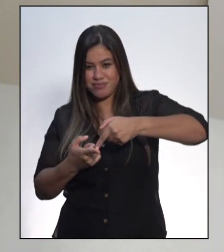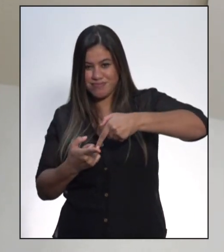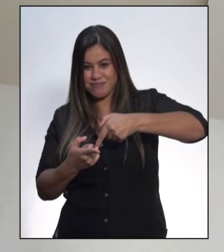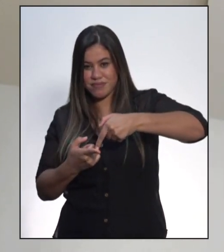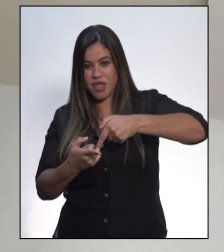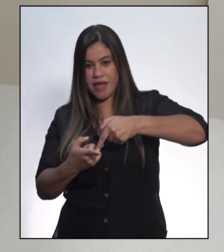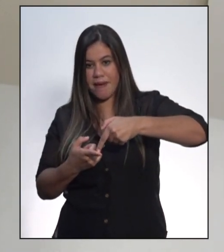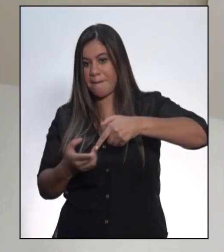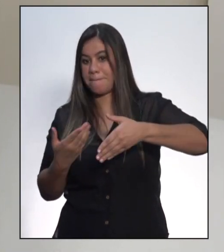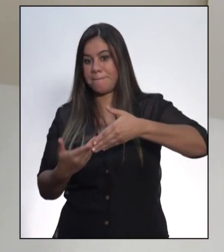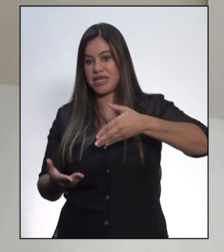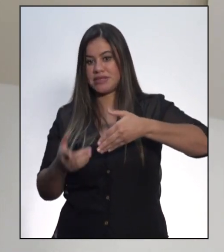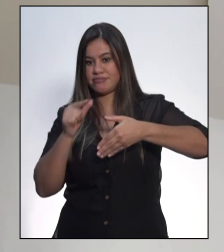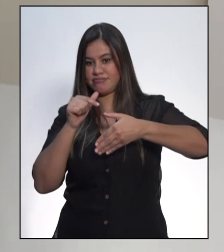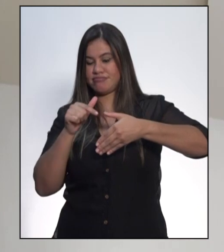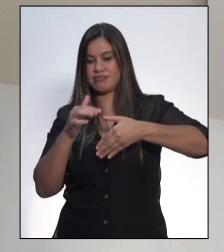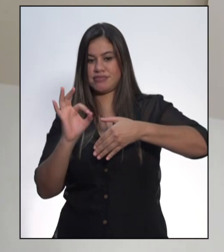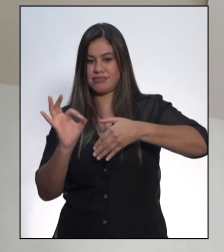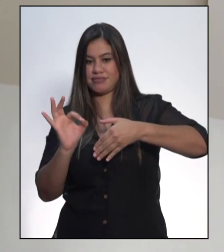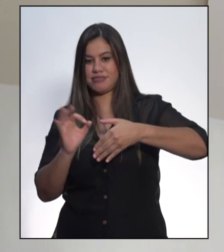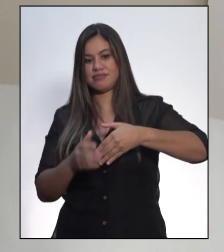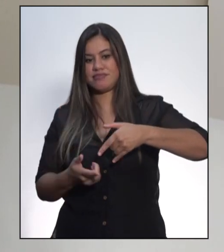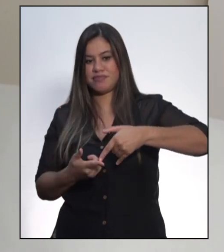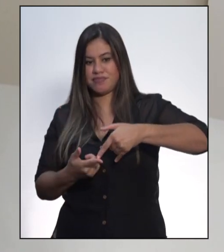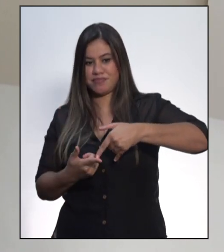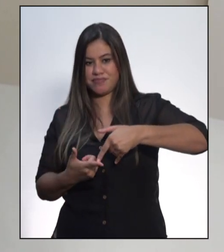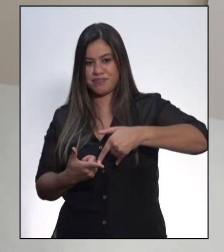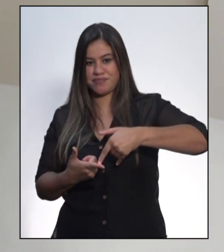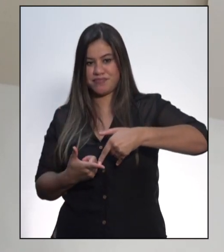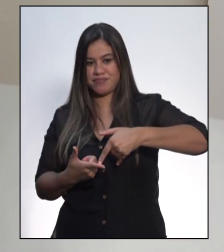líquido. Eu vou pressionar o êmbolo.